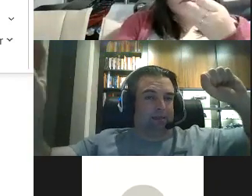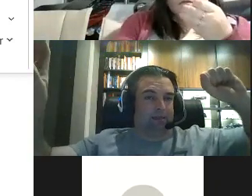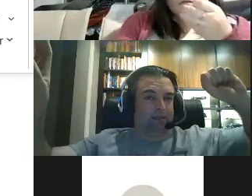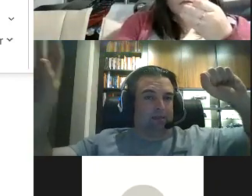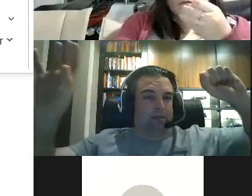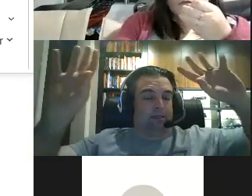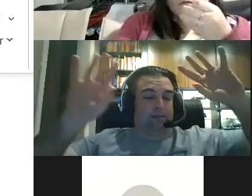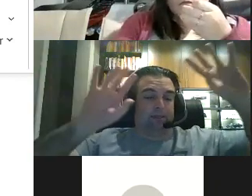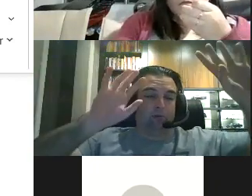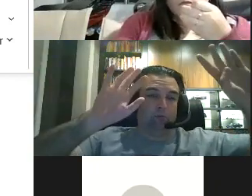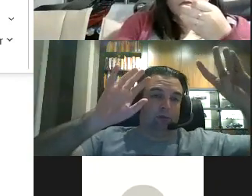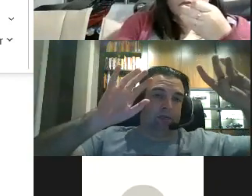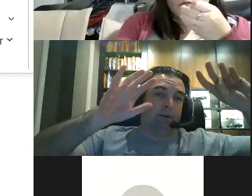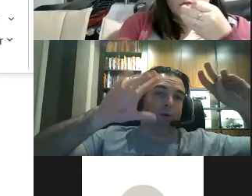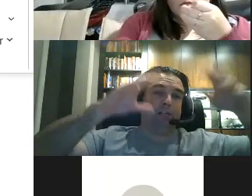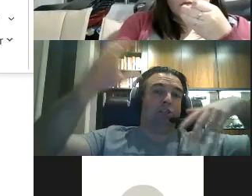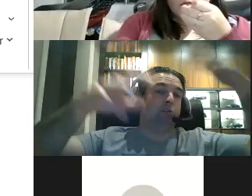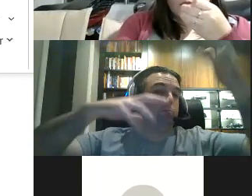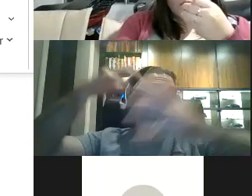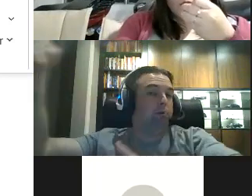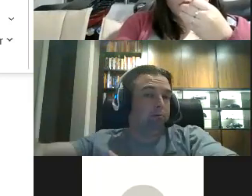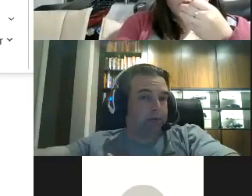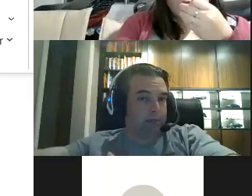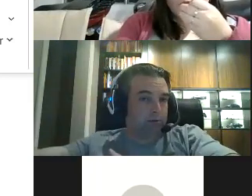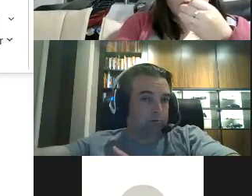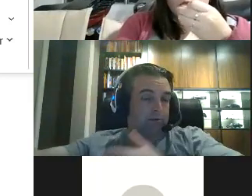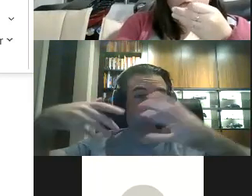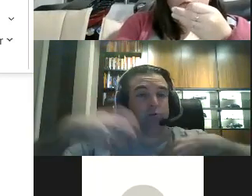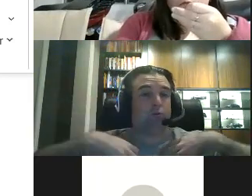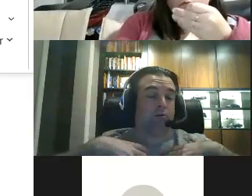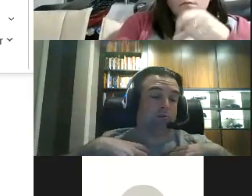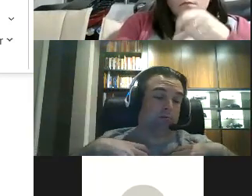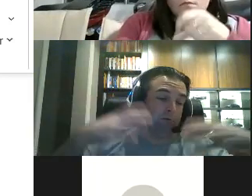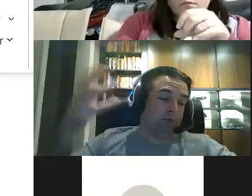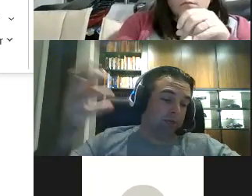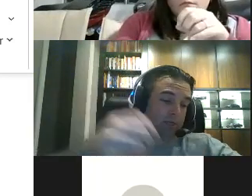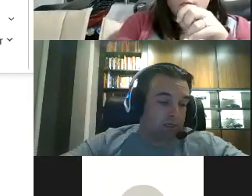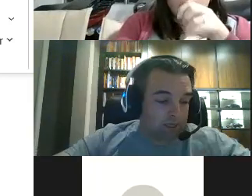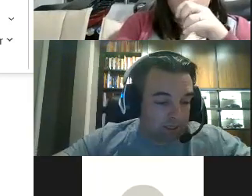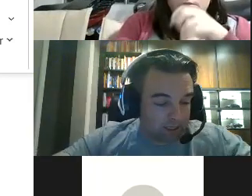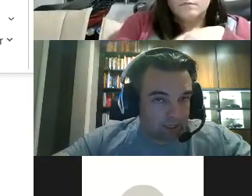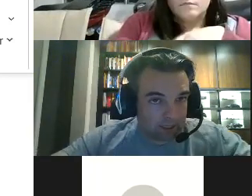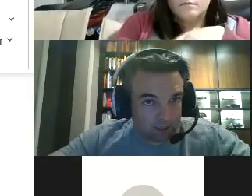tratar. Então, não há dinheiro público para isso, não é dinheiro nosso. Porém,